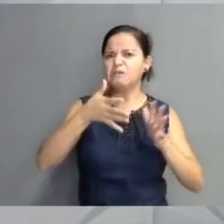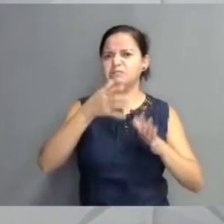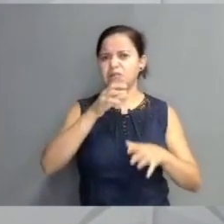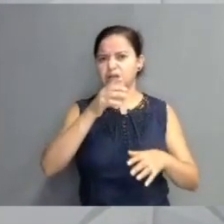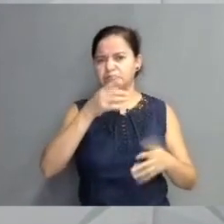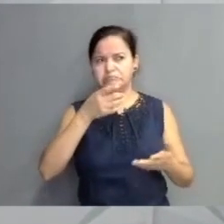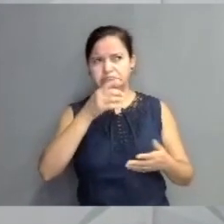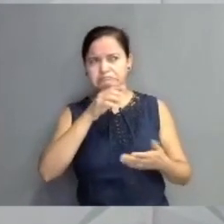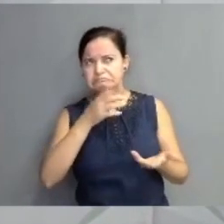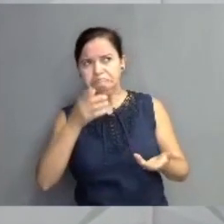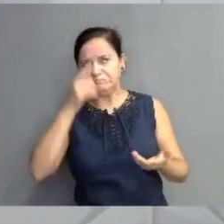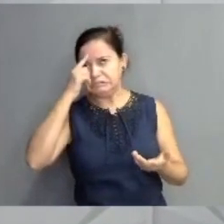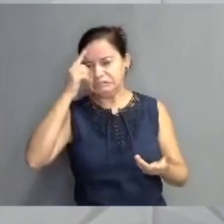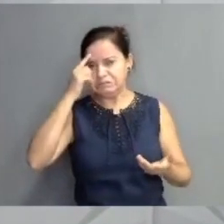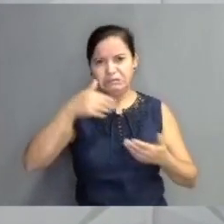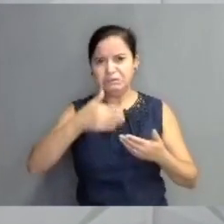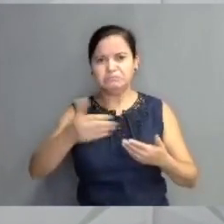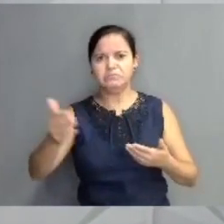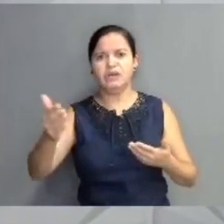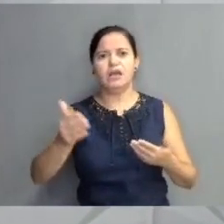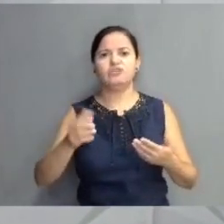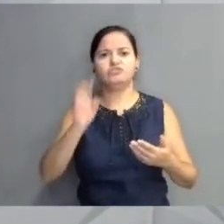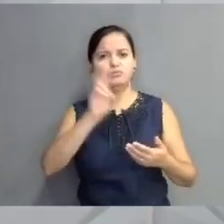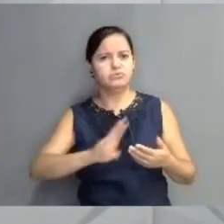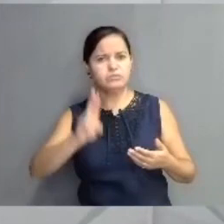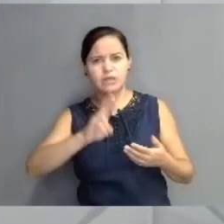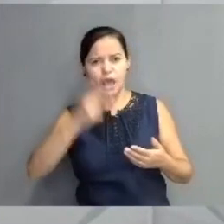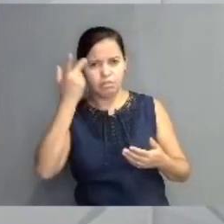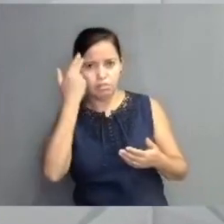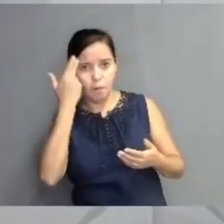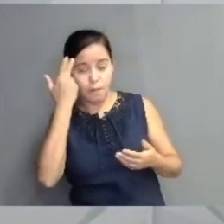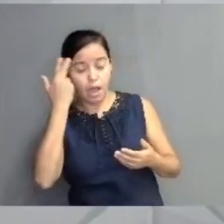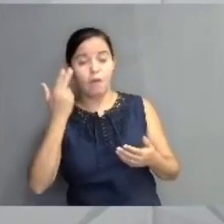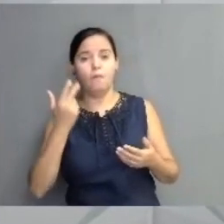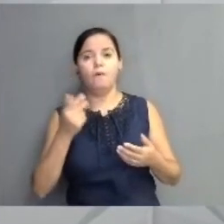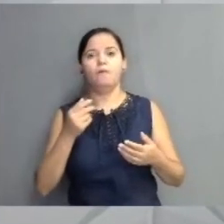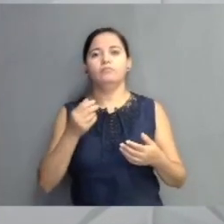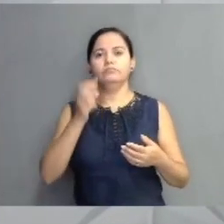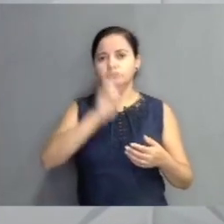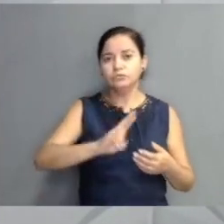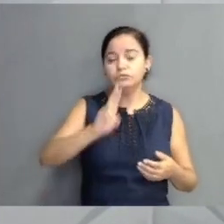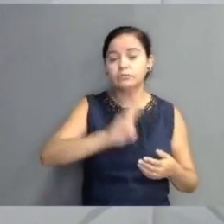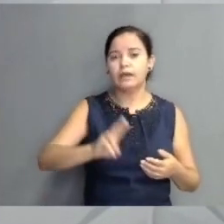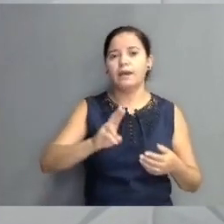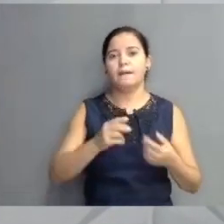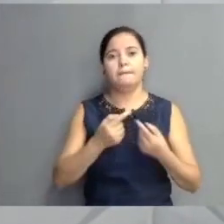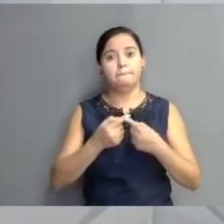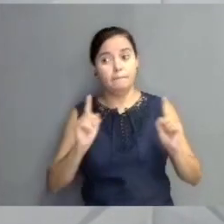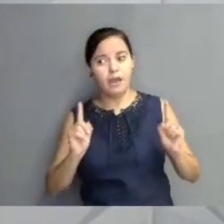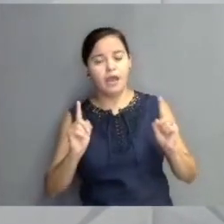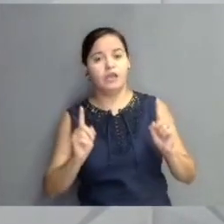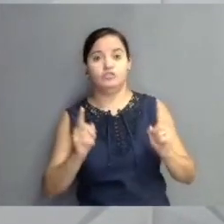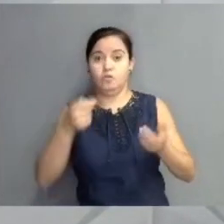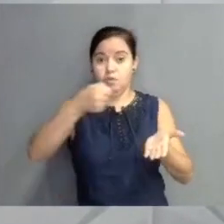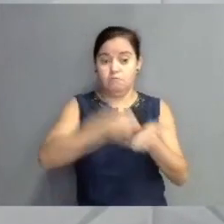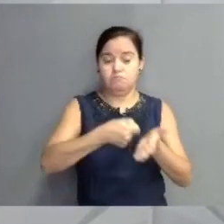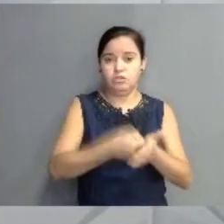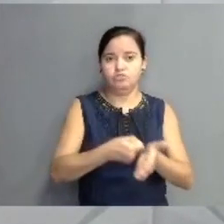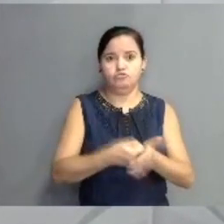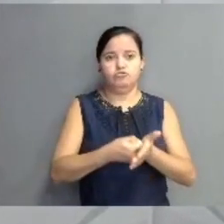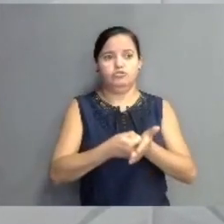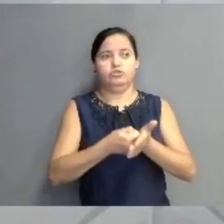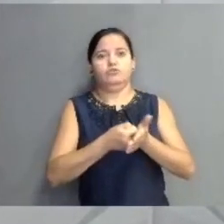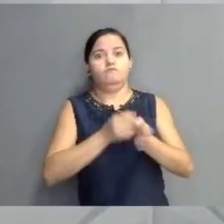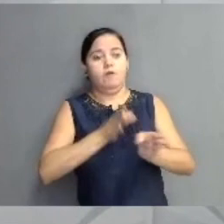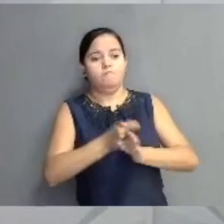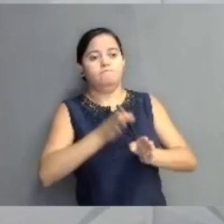popular, nós adequamos, né, a nossa linguagem às situações de uso. Então, quando é exigido, né, uma argumentação por